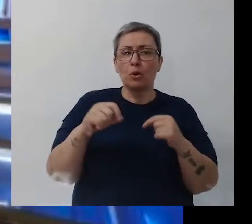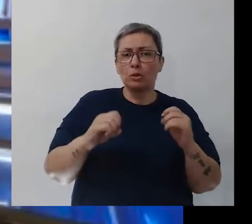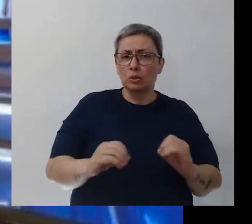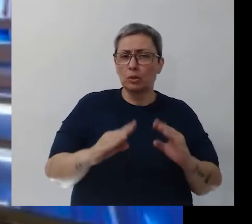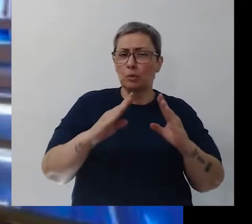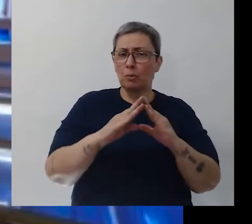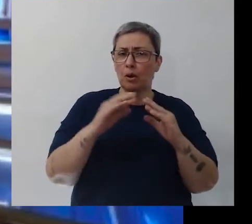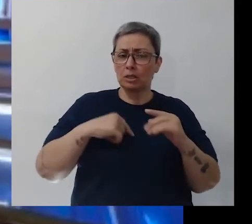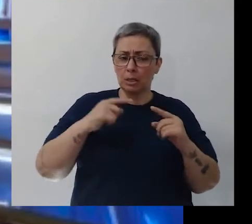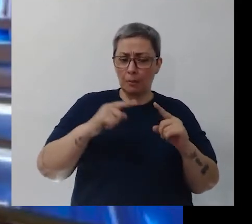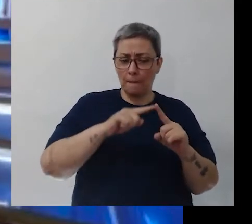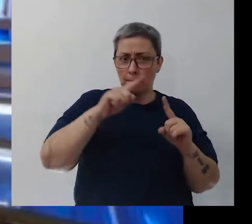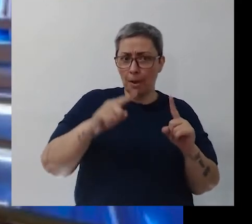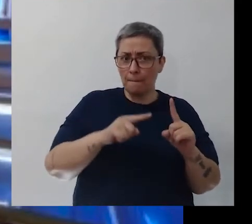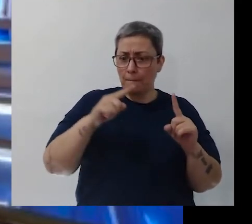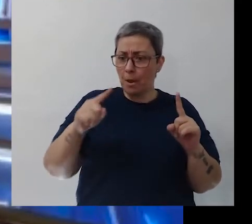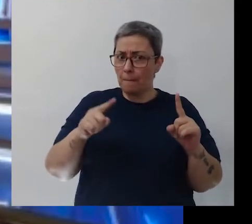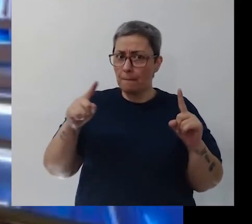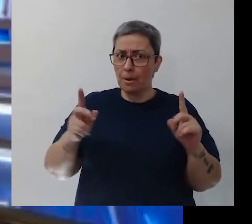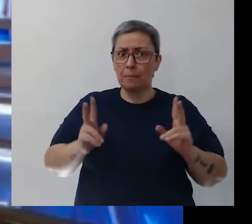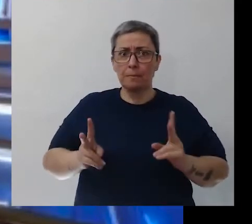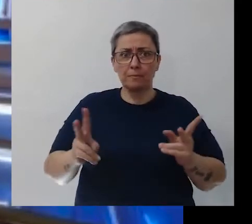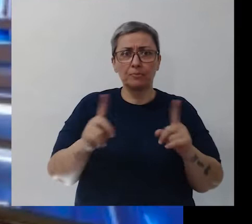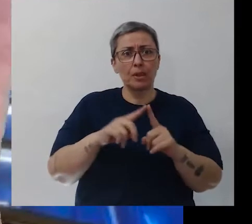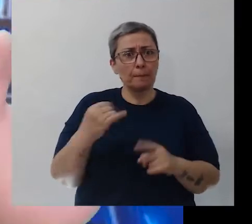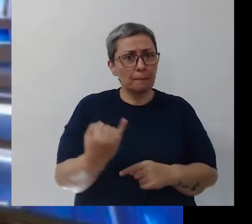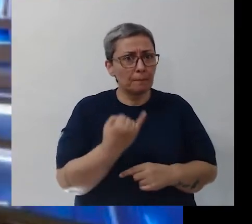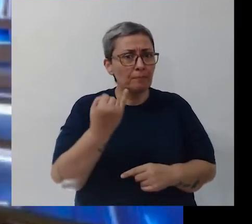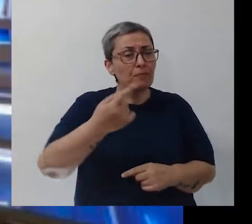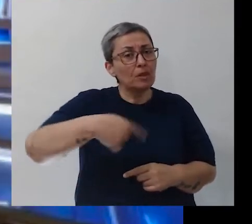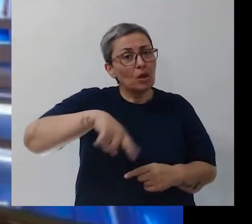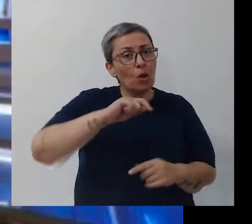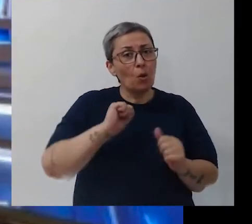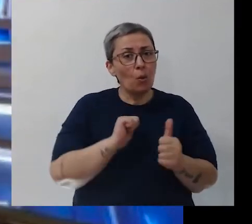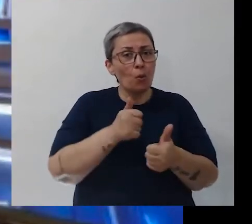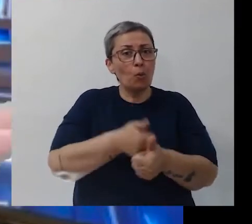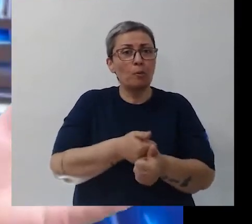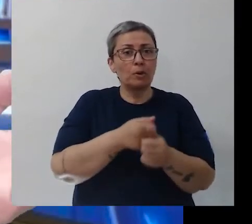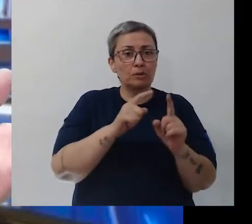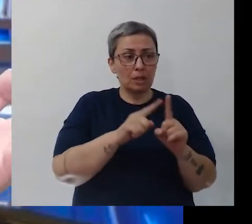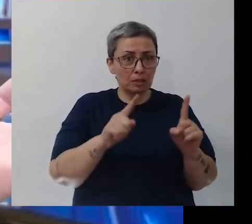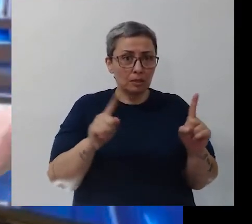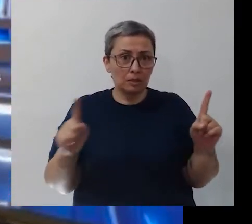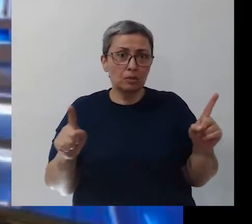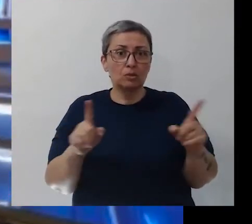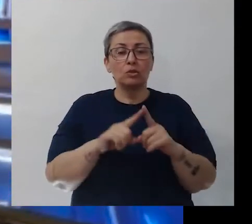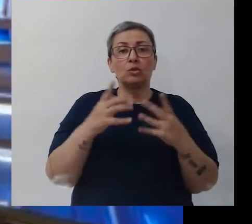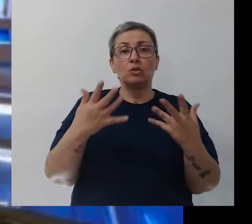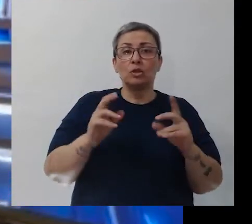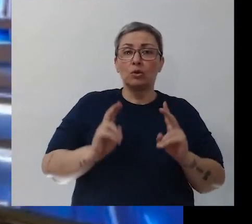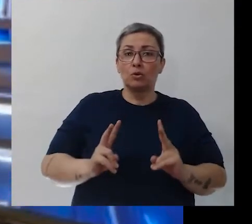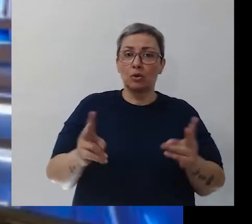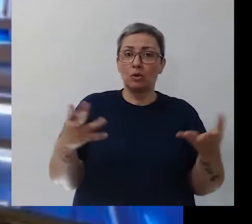uma sequência, né? Isso é muito importante. Então é importante que você acompanhe a sequência, né? Bom, dando continuidade hoje, nós